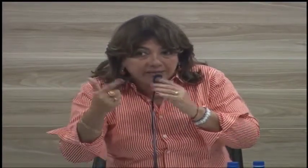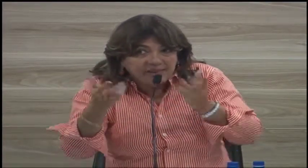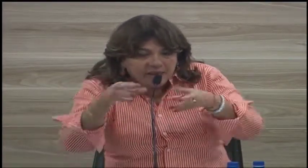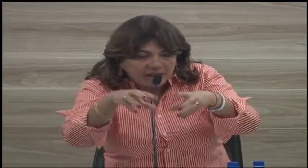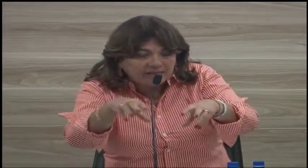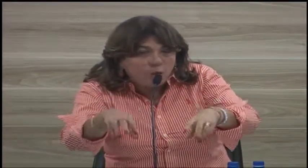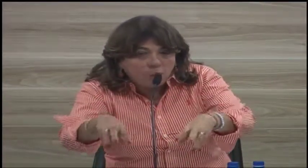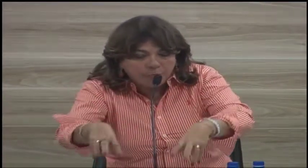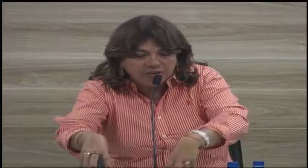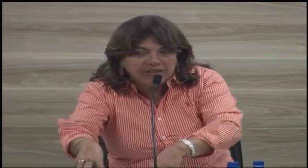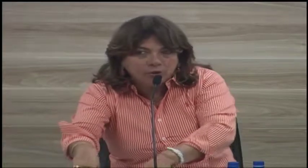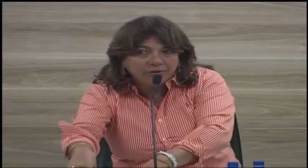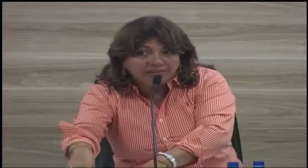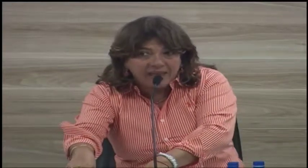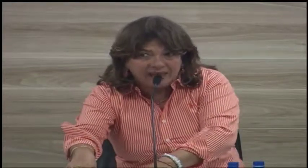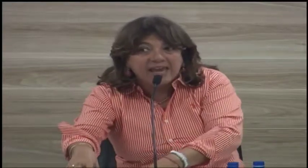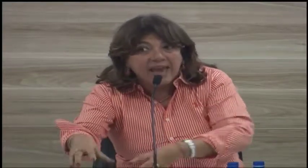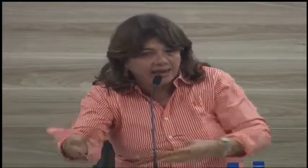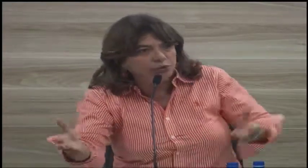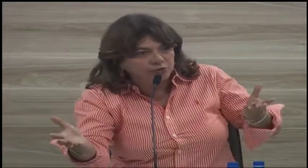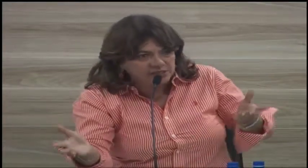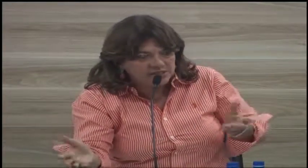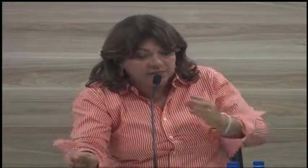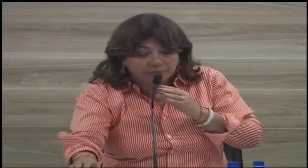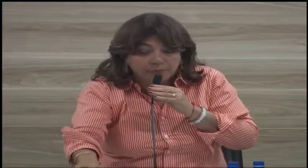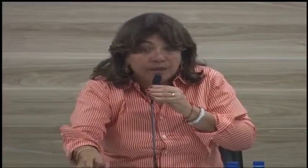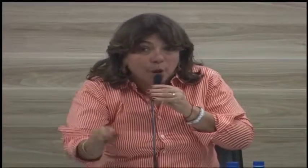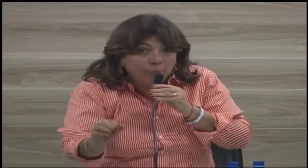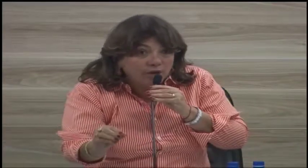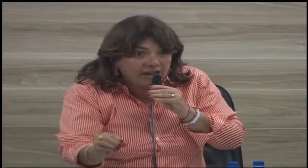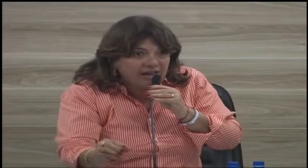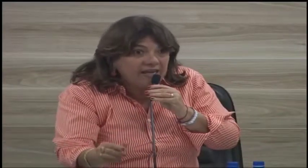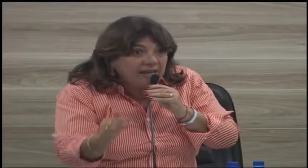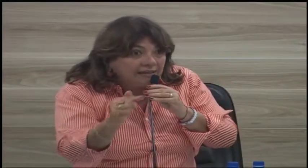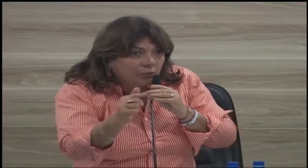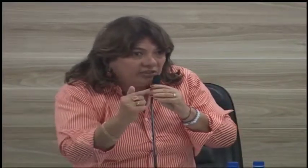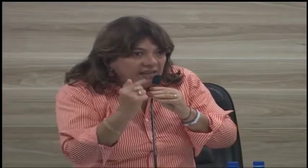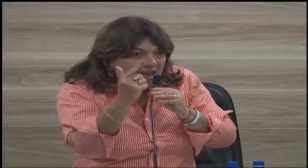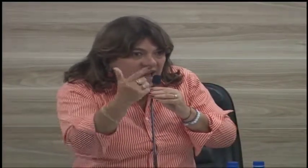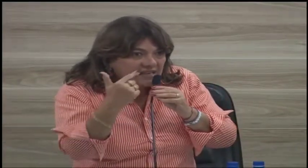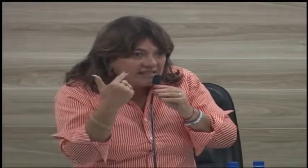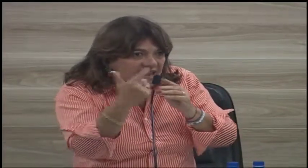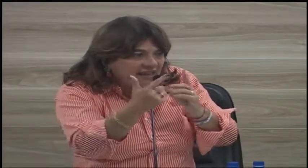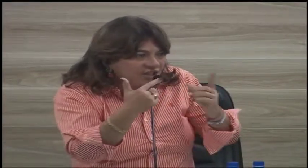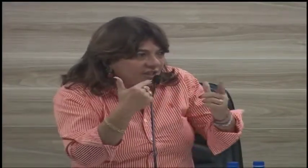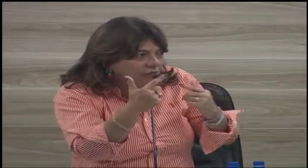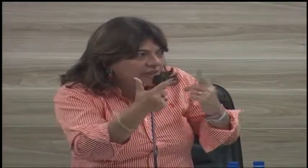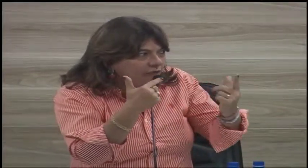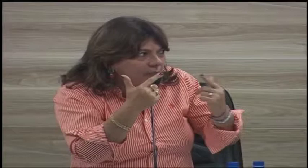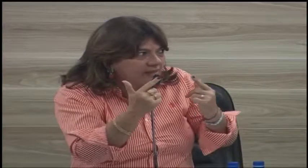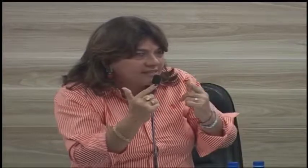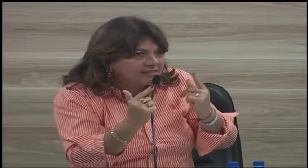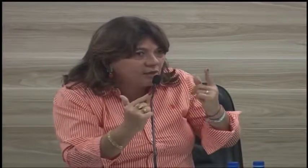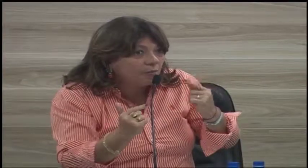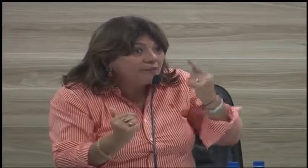porque tinha até o computador que era do município, porém não tinha a questão da informatização